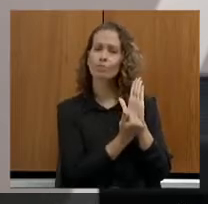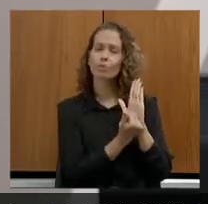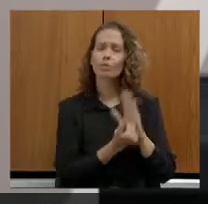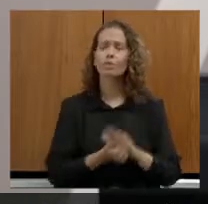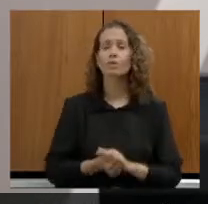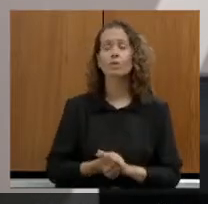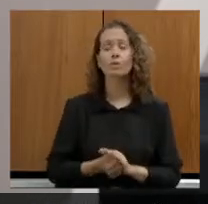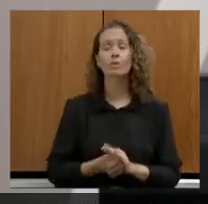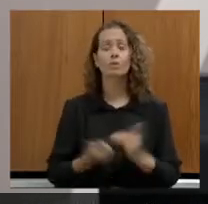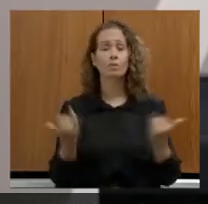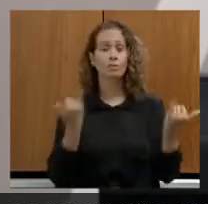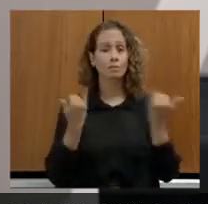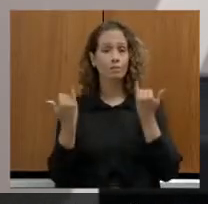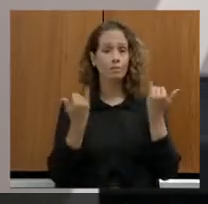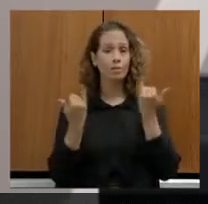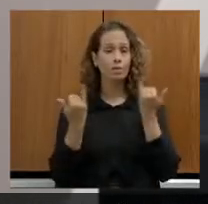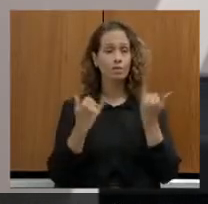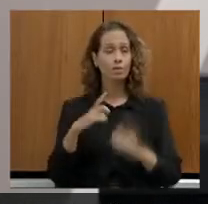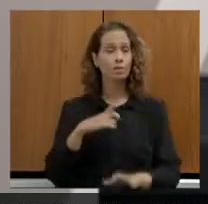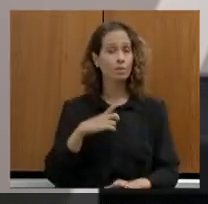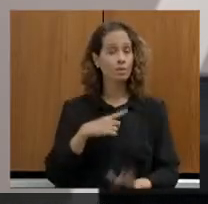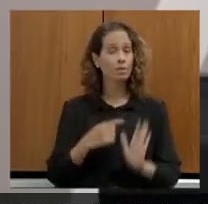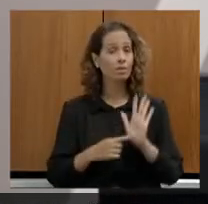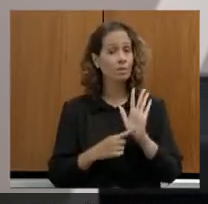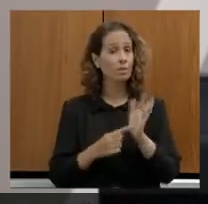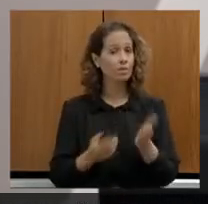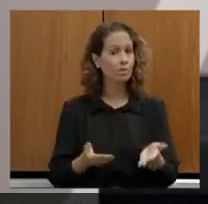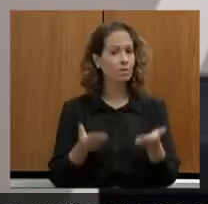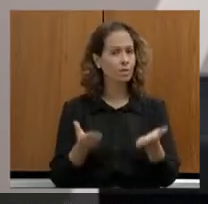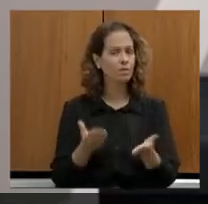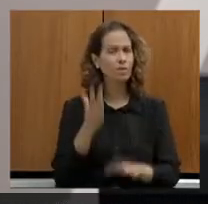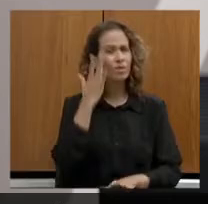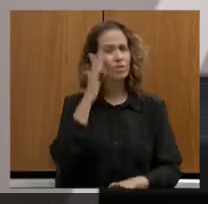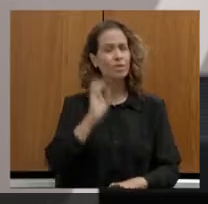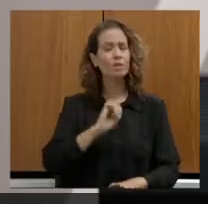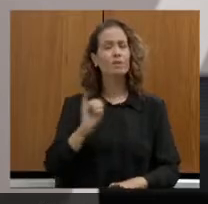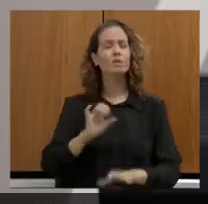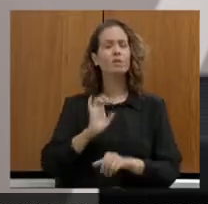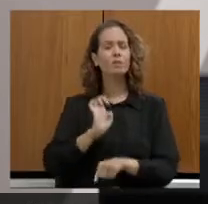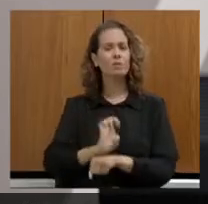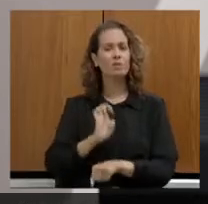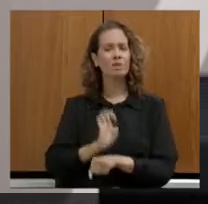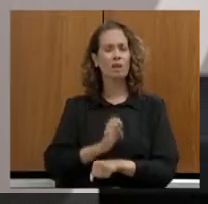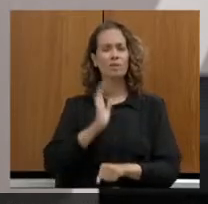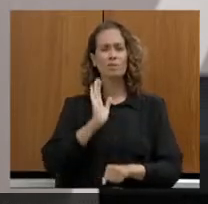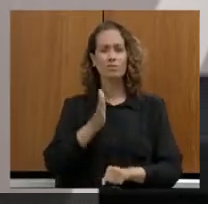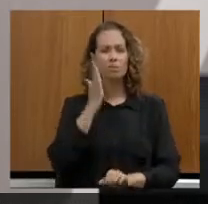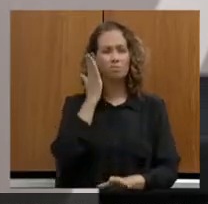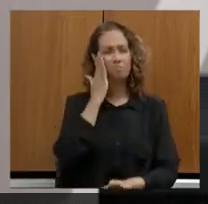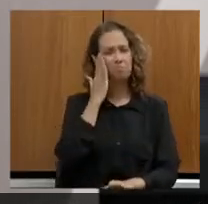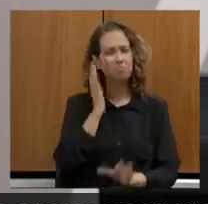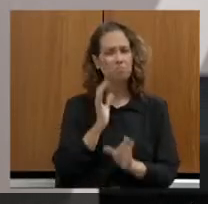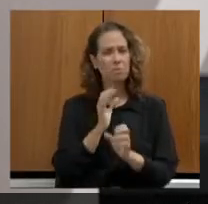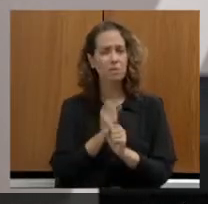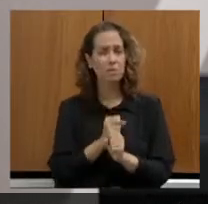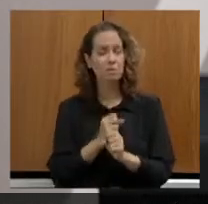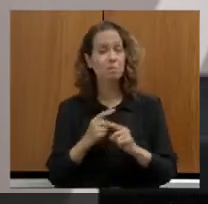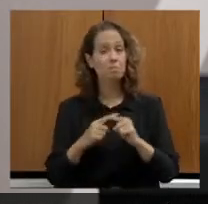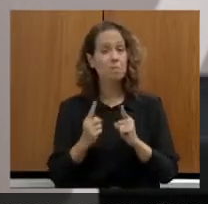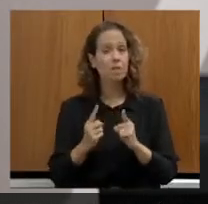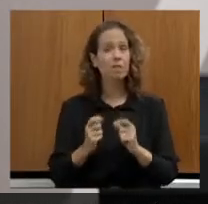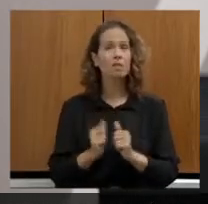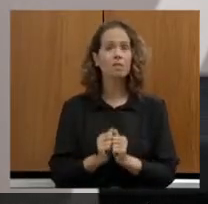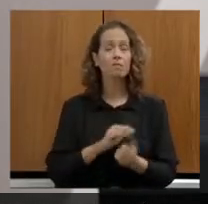e os dados que eu tenho revelam isso não sei se o estado já tem também esses dados mas